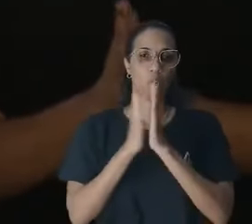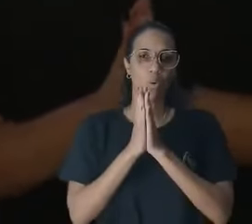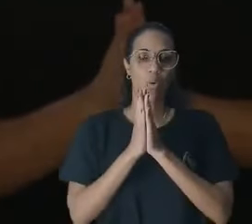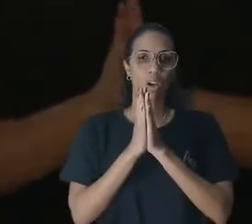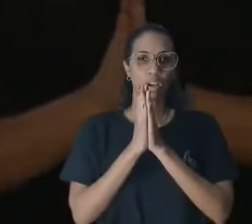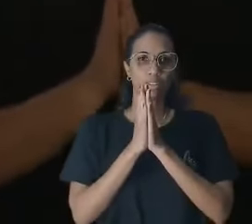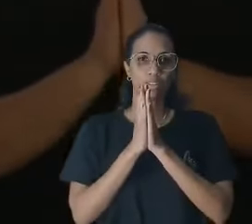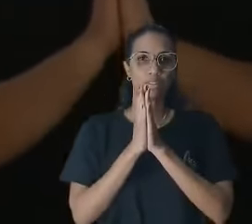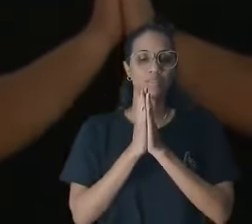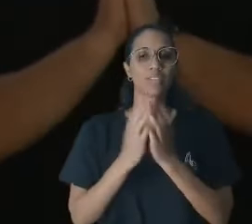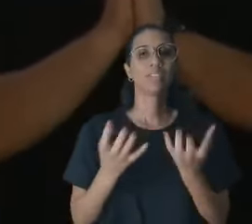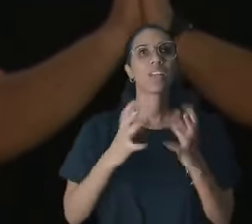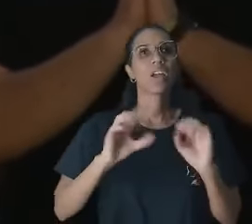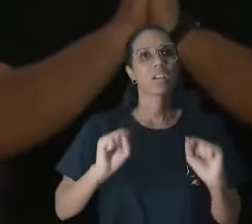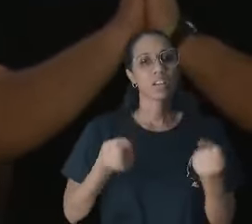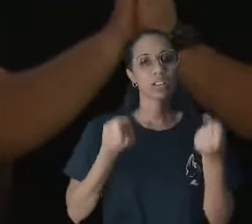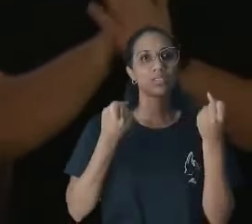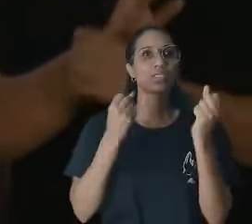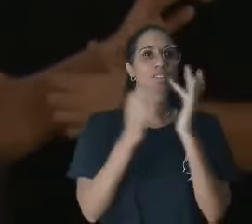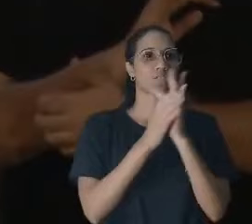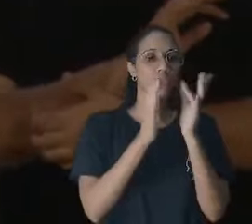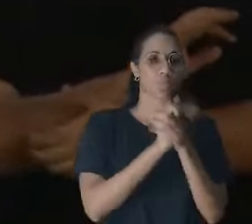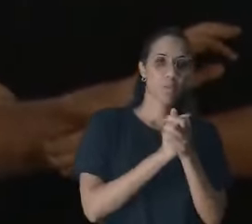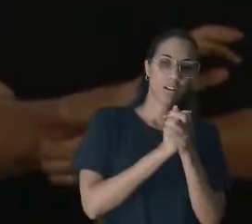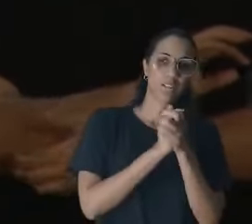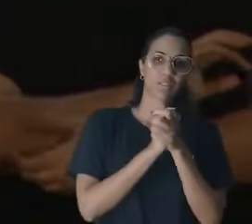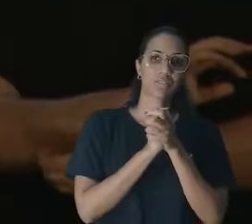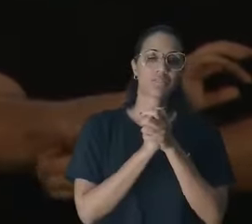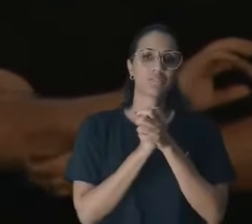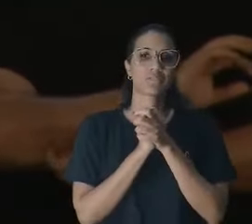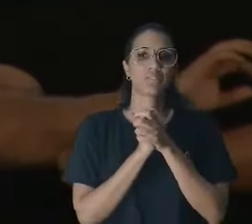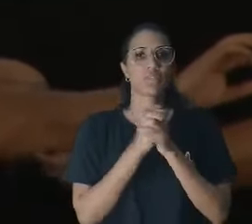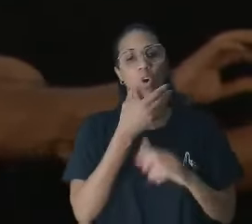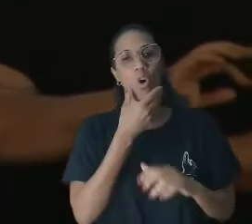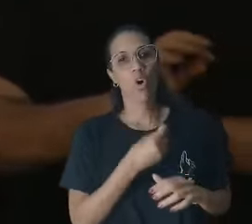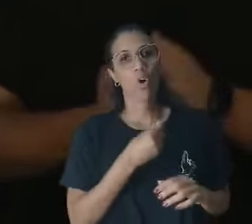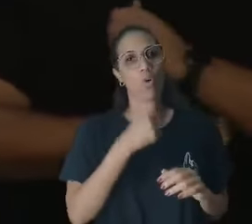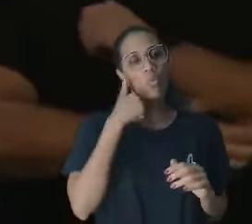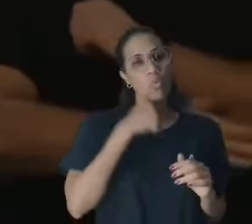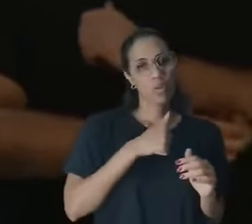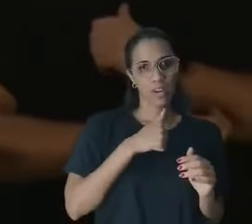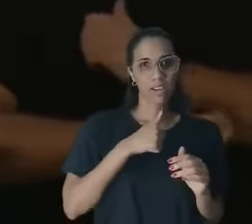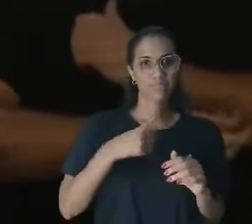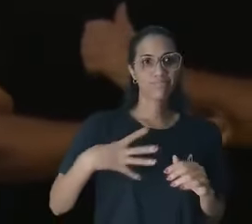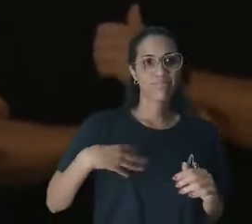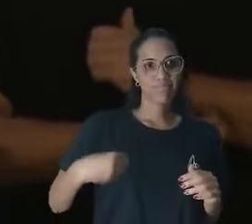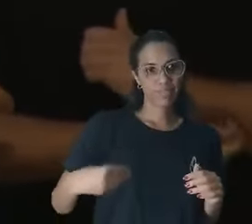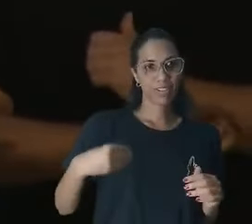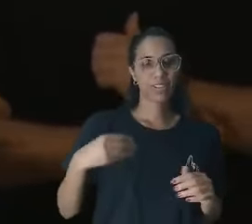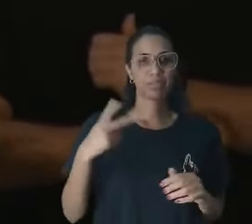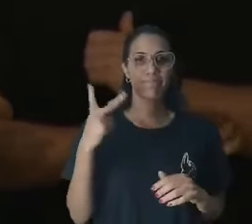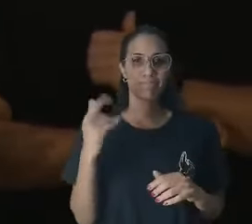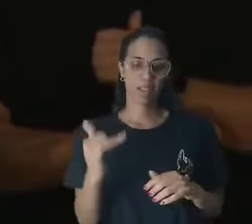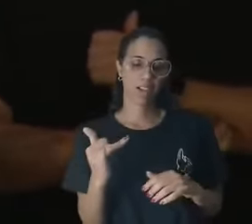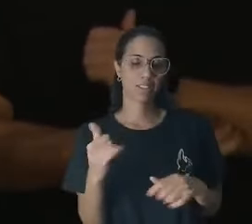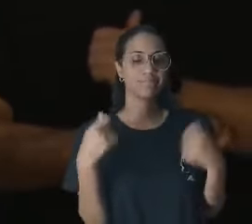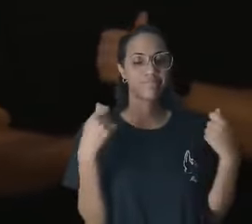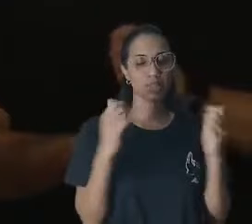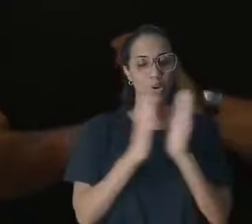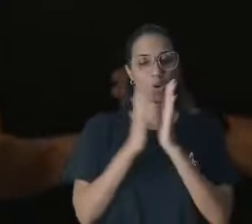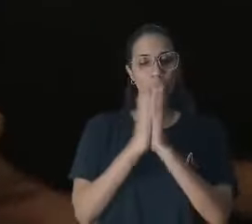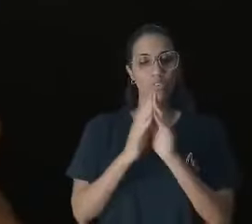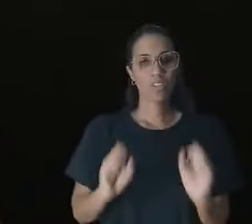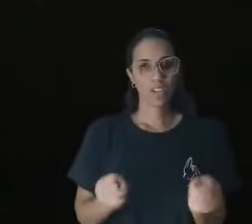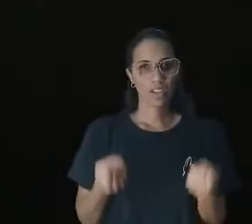Eu quero um renascimento como esposa, como marido, como filho, como pai. Eu quero